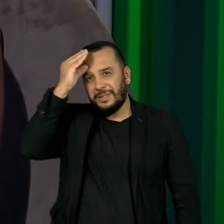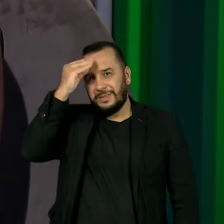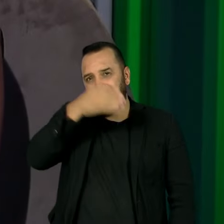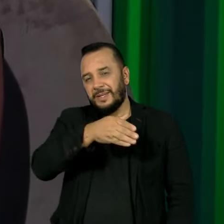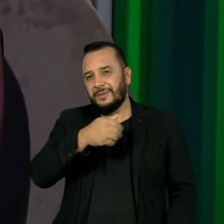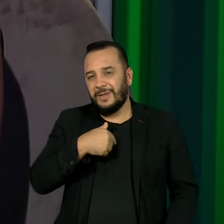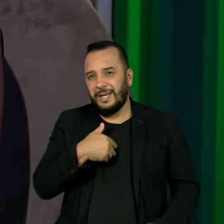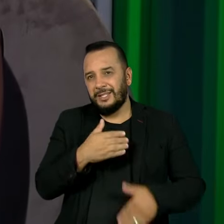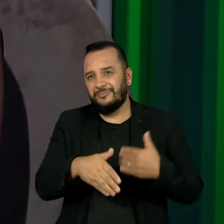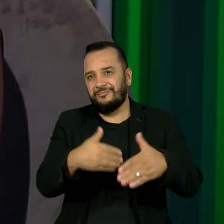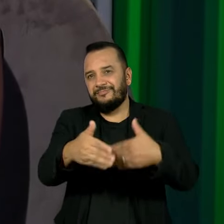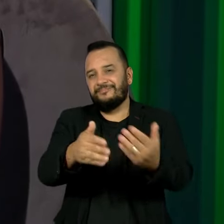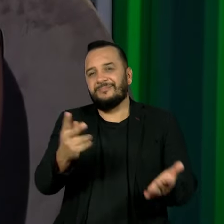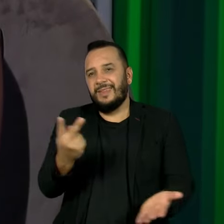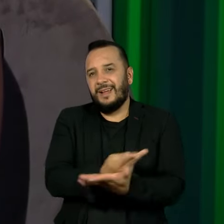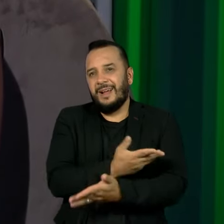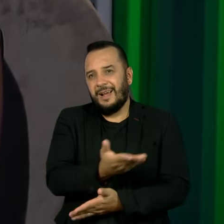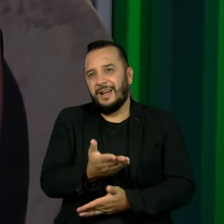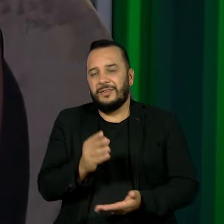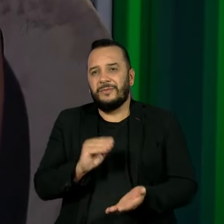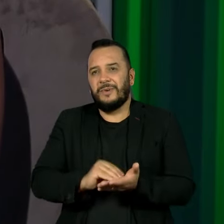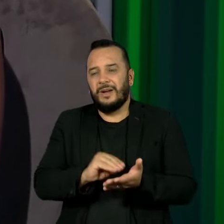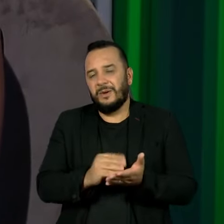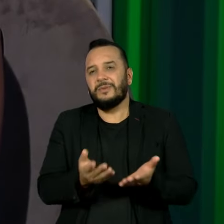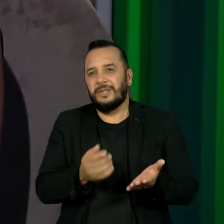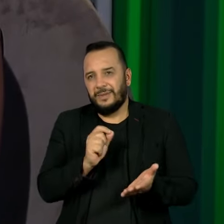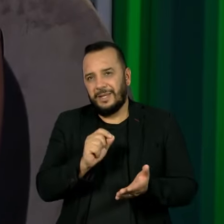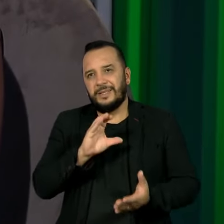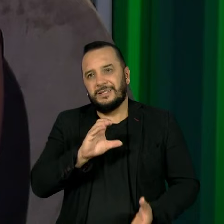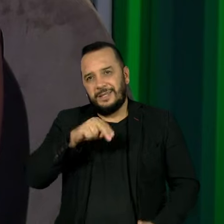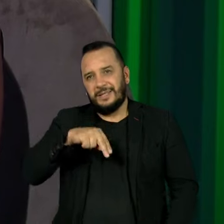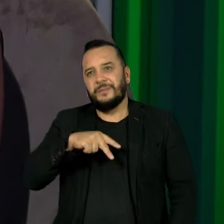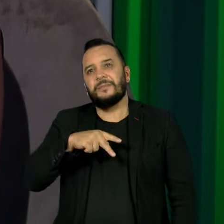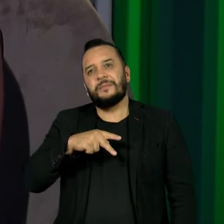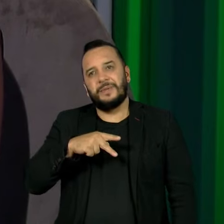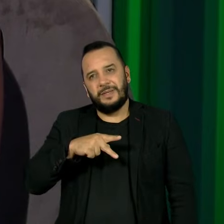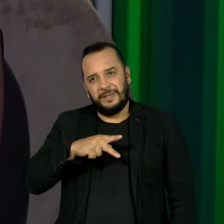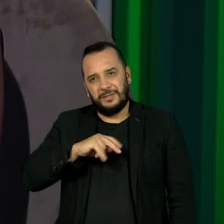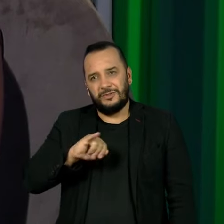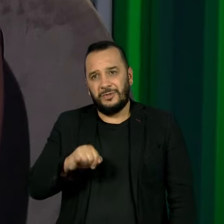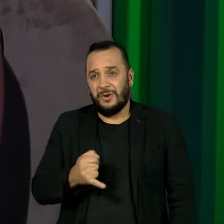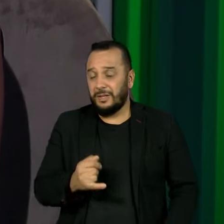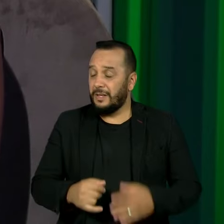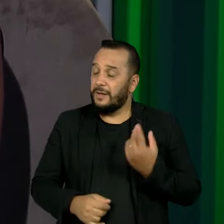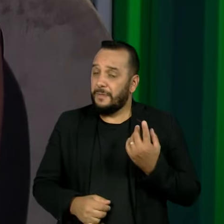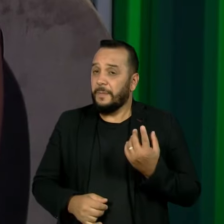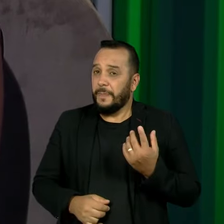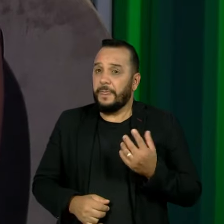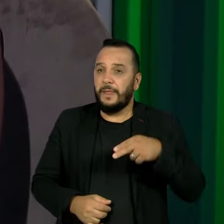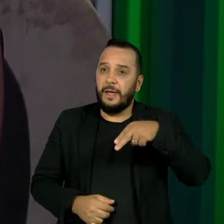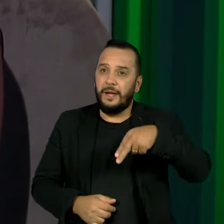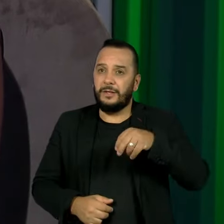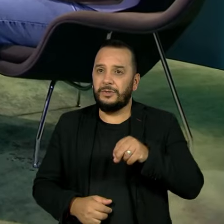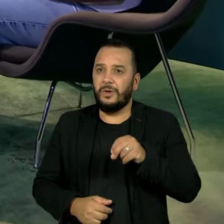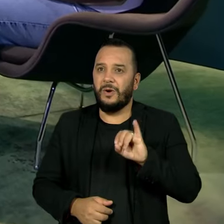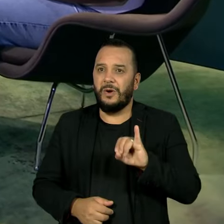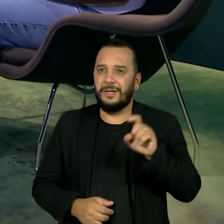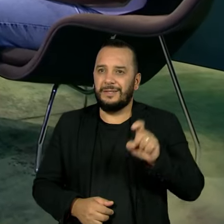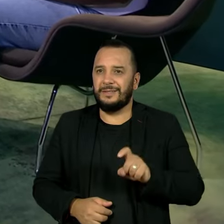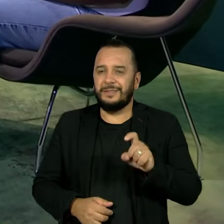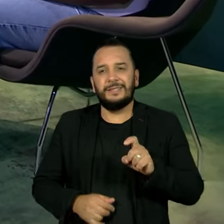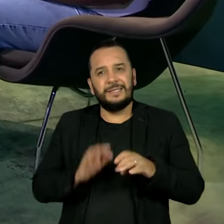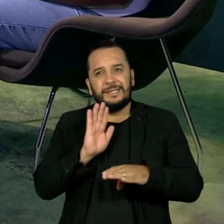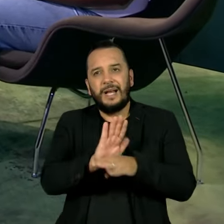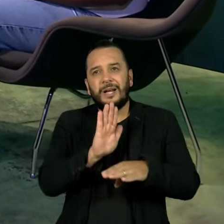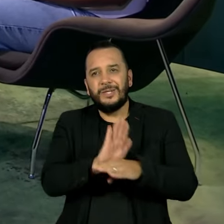no caminho, né, da falta de regulamentação. A nós entra para preparar, para abrir caminhos, para de fato informar como que faz